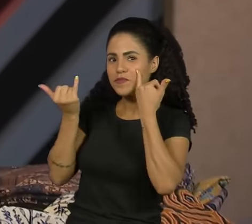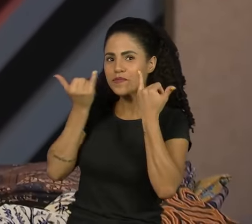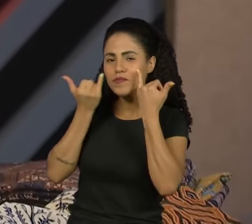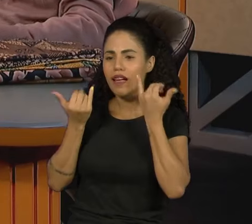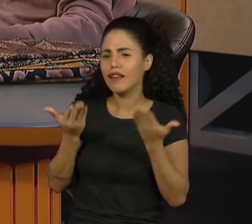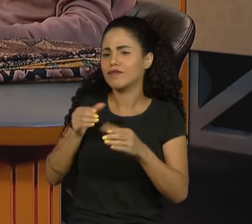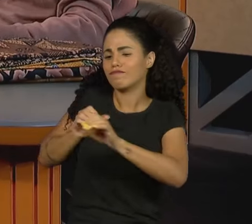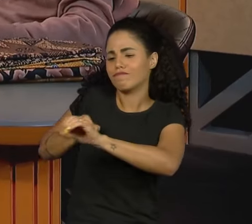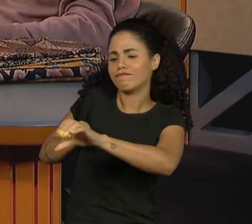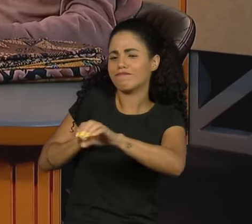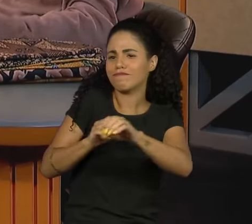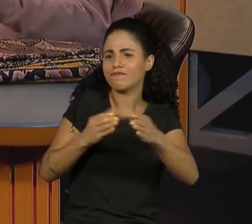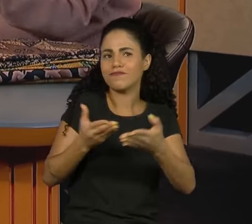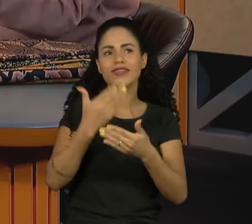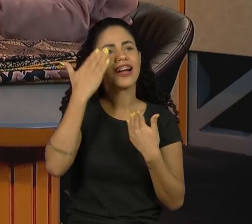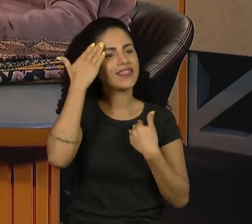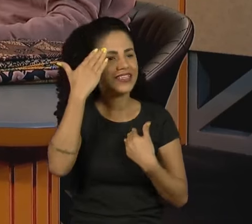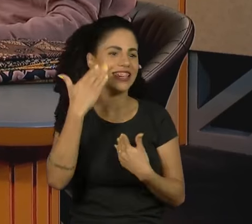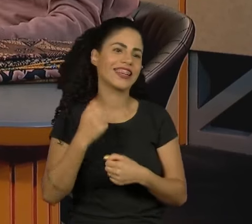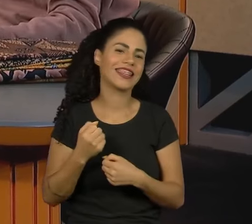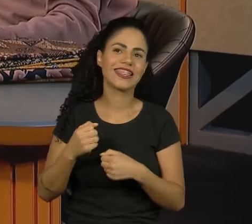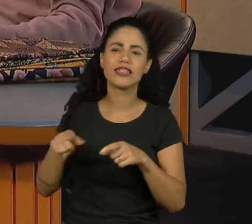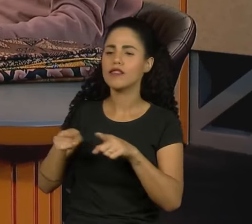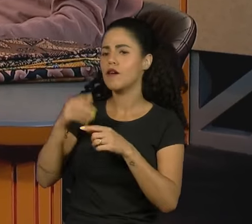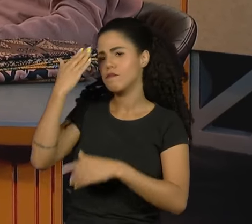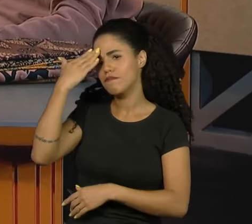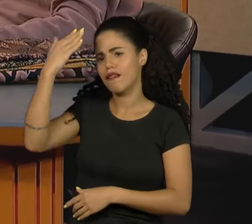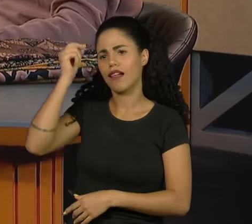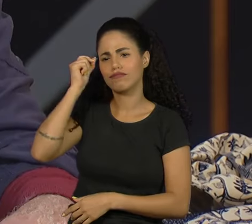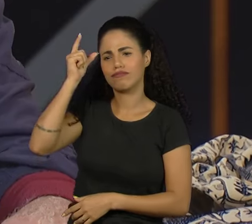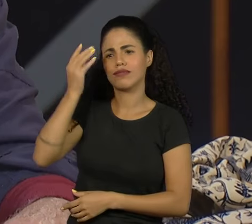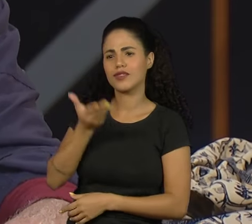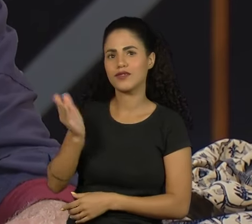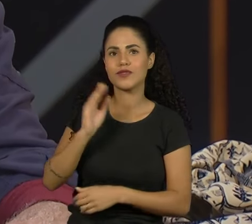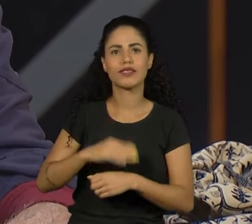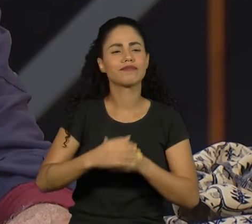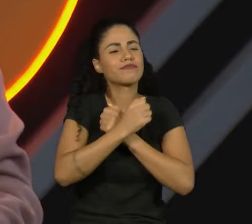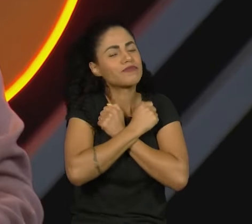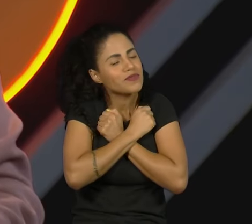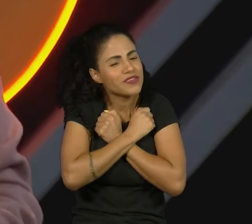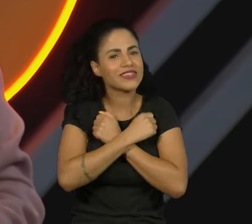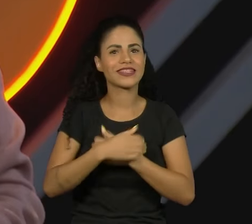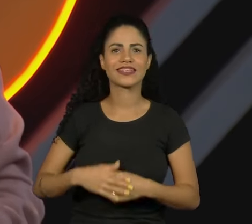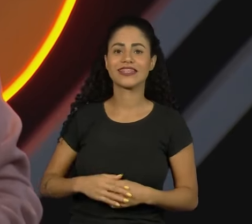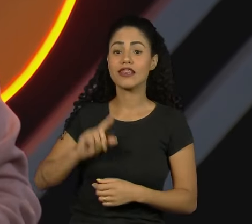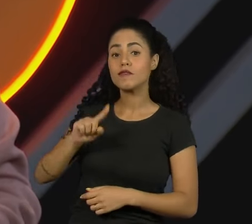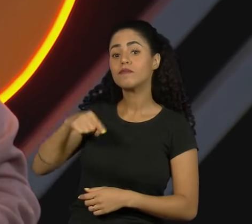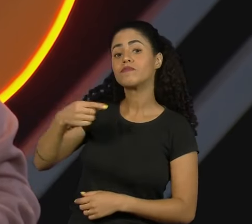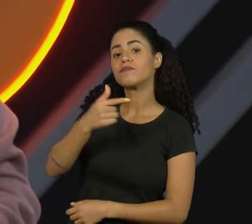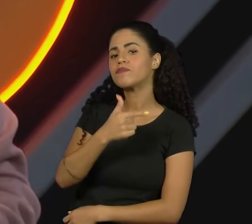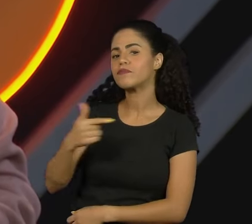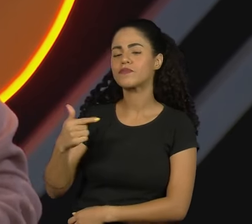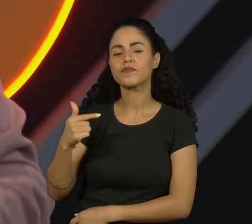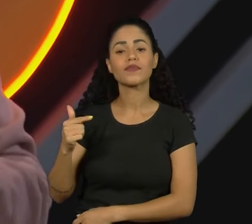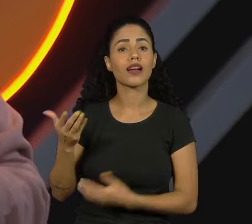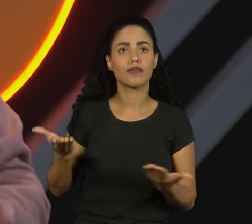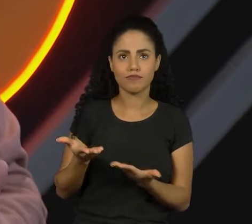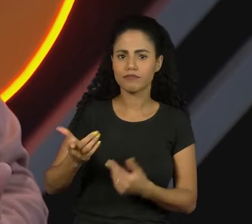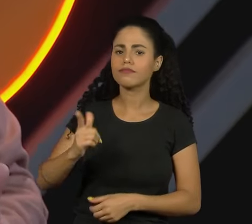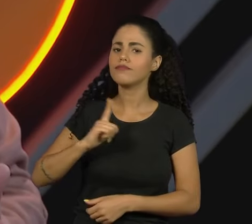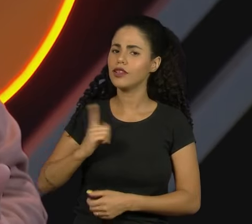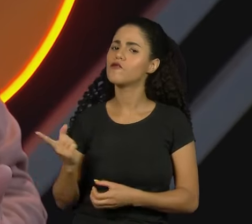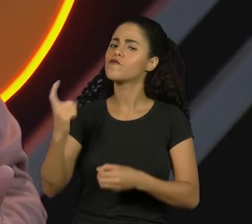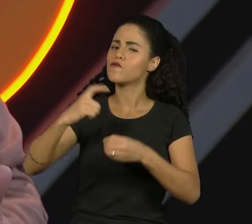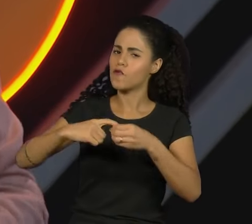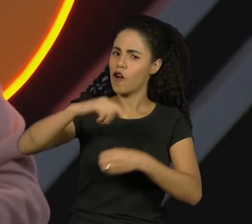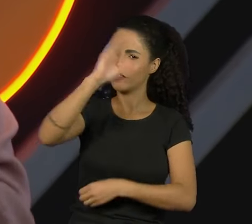pelo ensinamento, pela sabedoria. Muito obrigado mesmo. Um grande abraço. E na próxima semana voltaremos